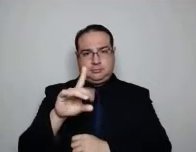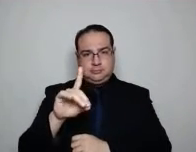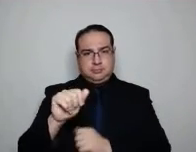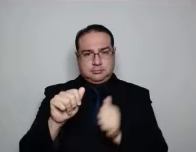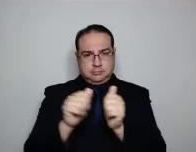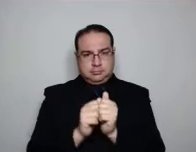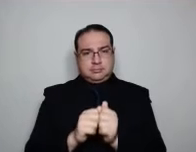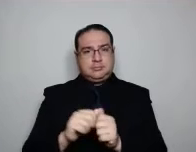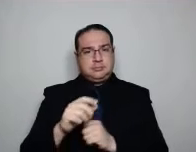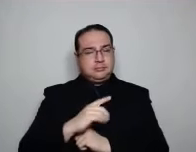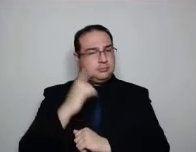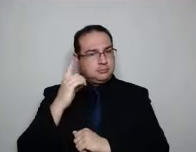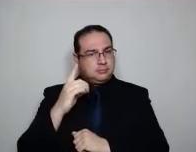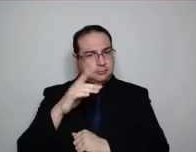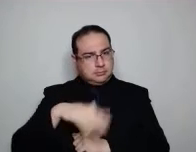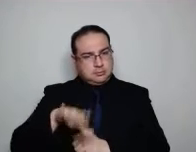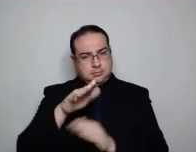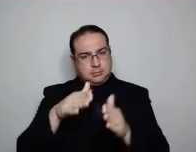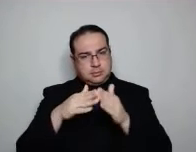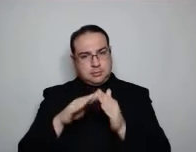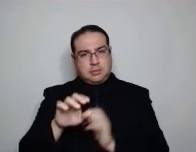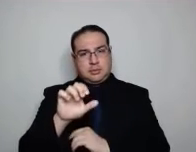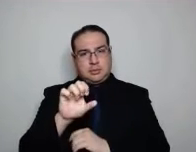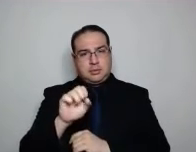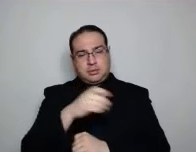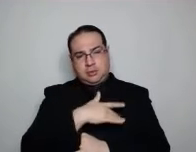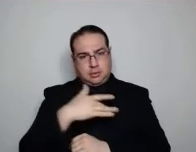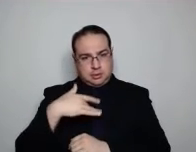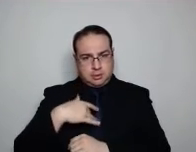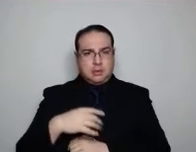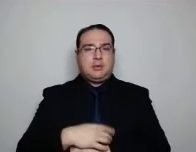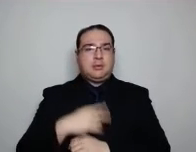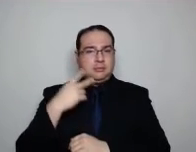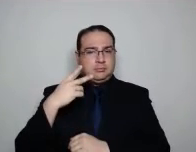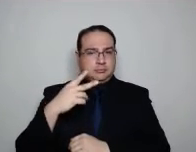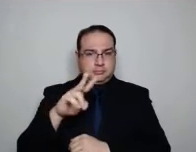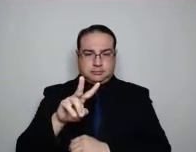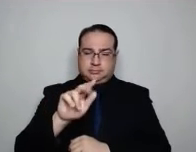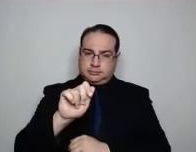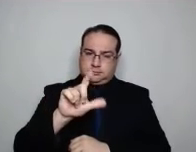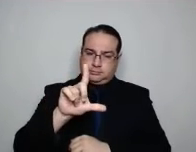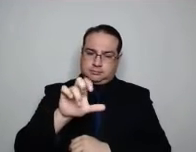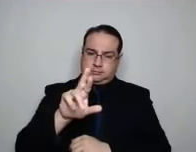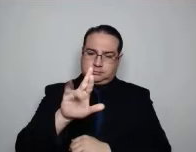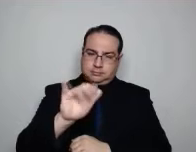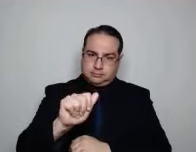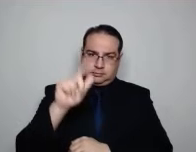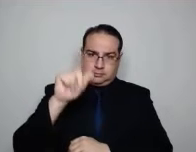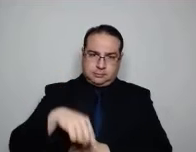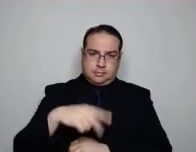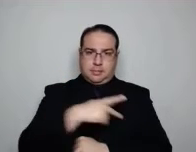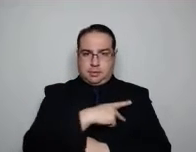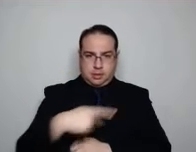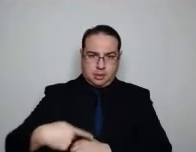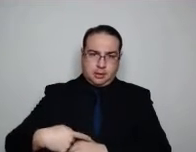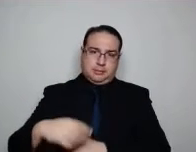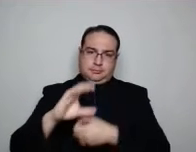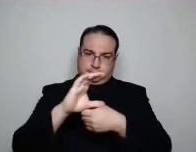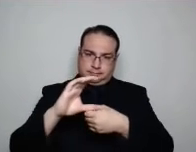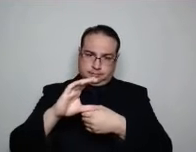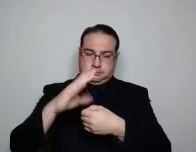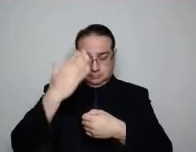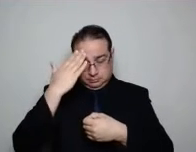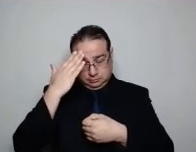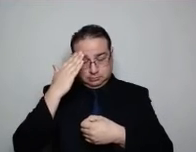Saúde, representando a OAB, e a doutora Valéria Lacerda é a presidente desse comitê. A gente vem tendo um resultado muito